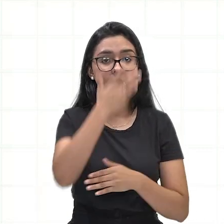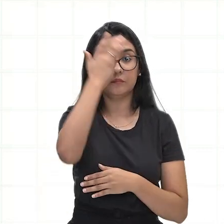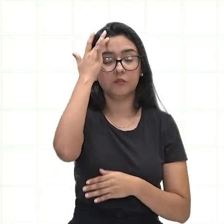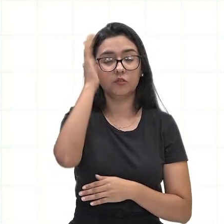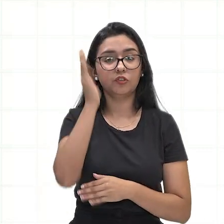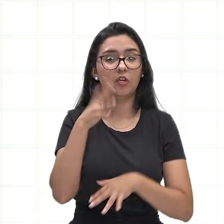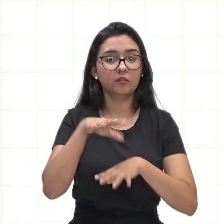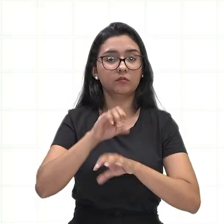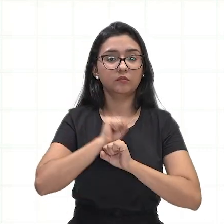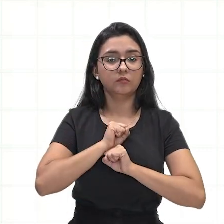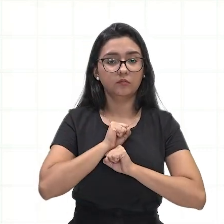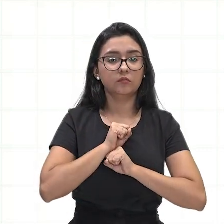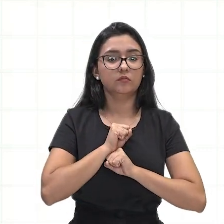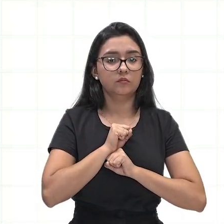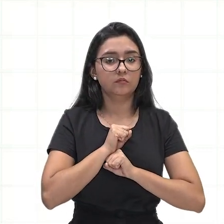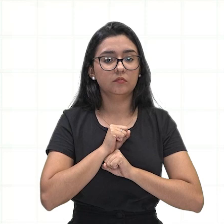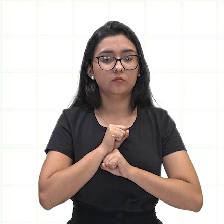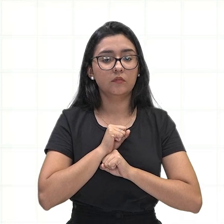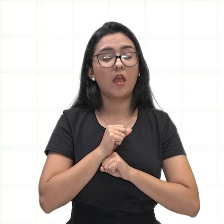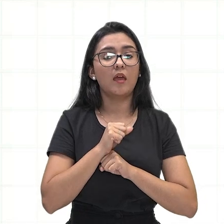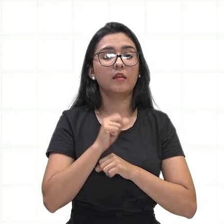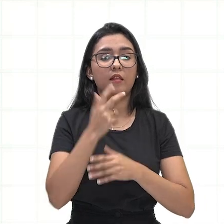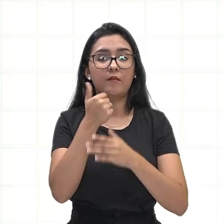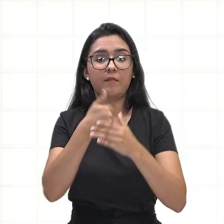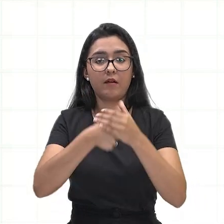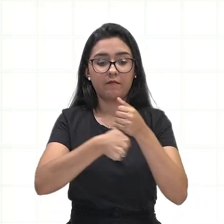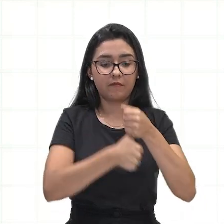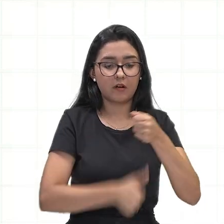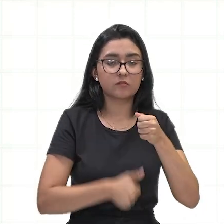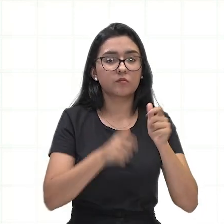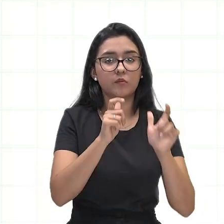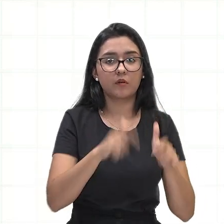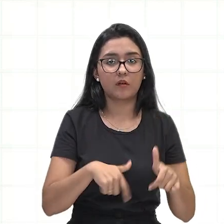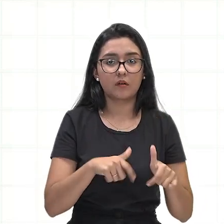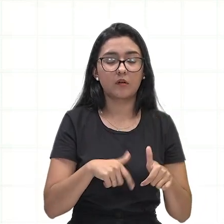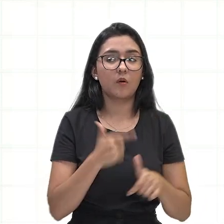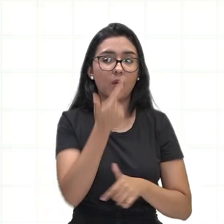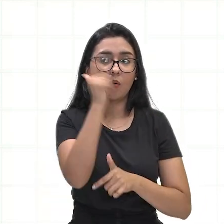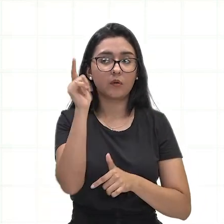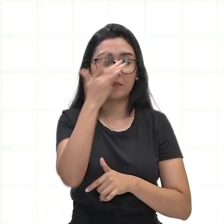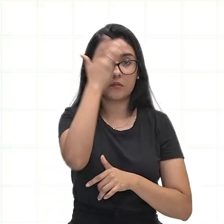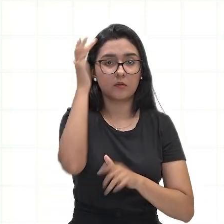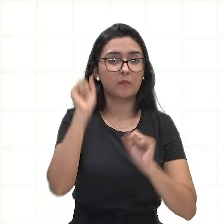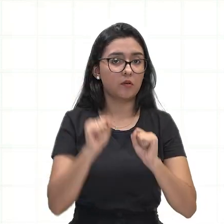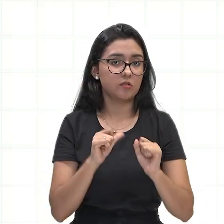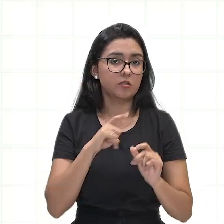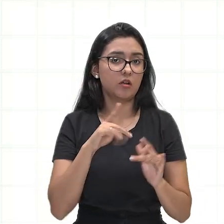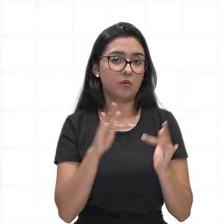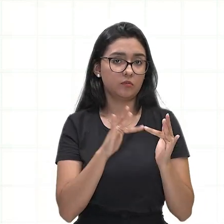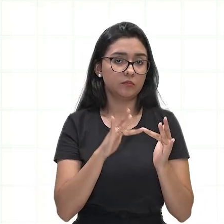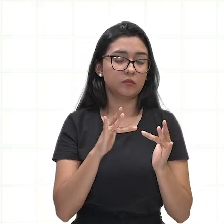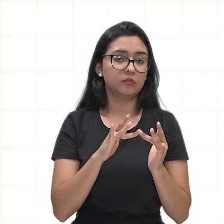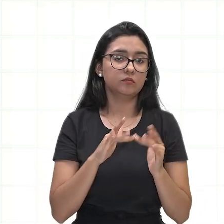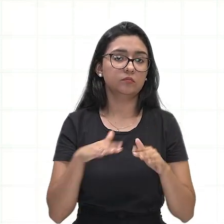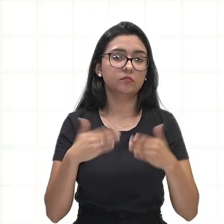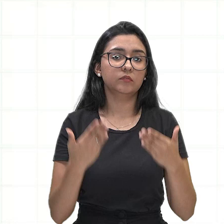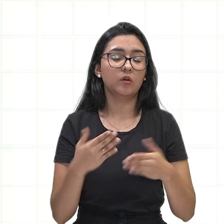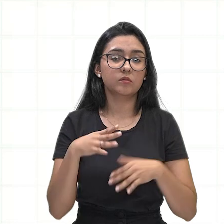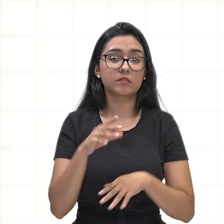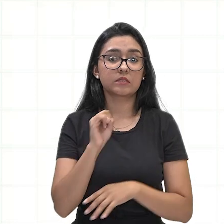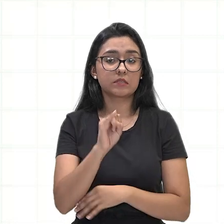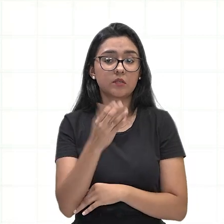pessoa que já está contaminada libera as fezes dela no ambiente, outra pessoa pode ter contato, né? E